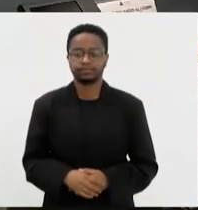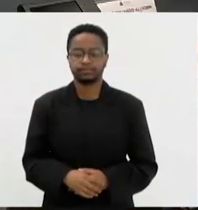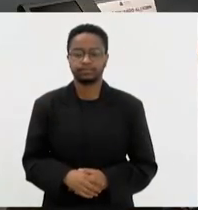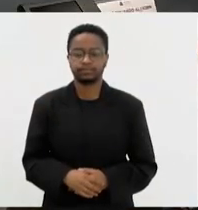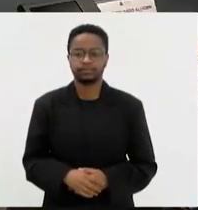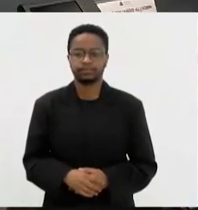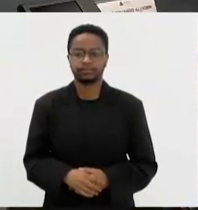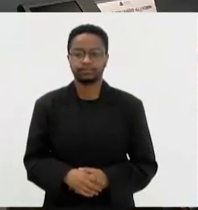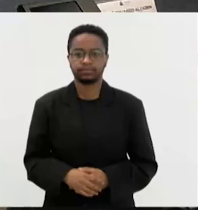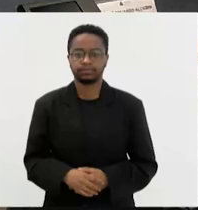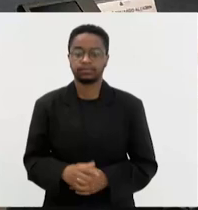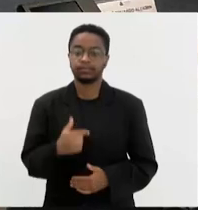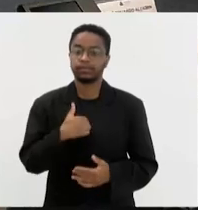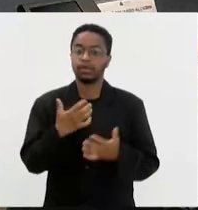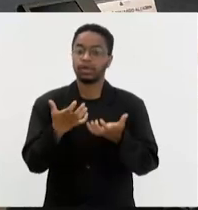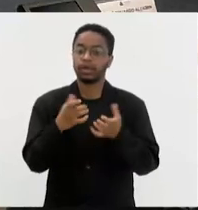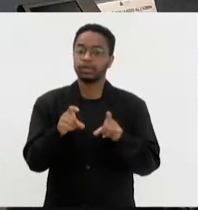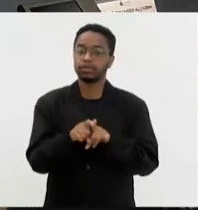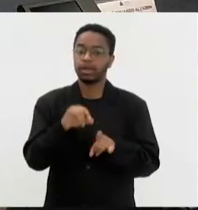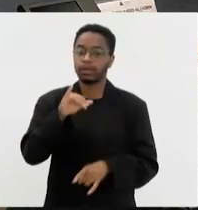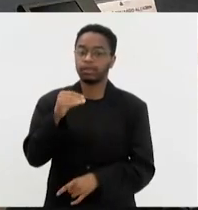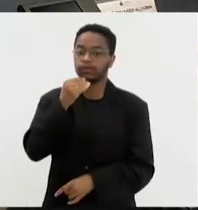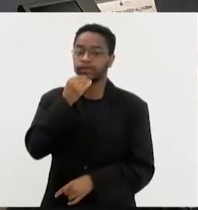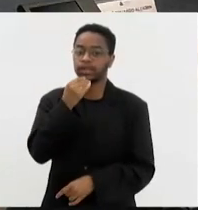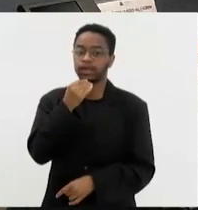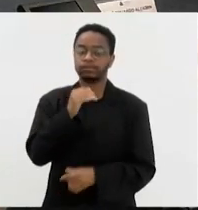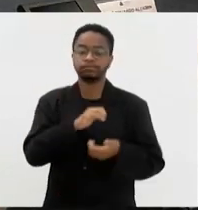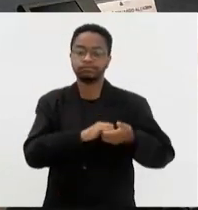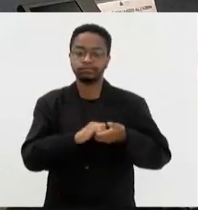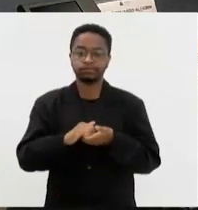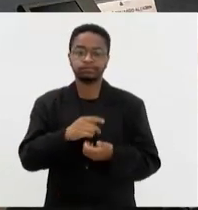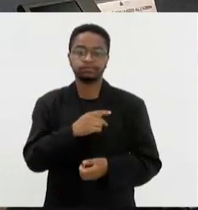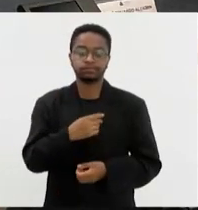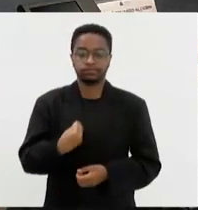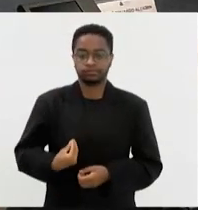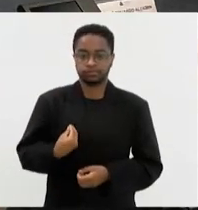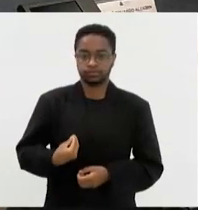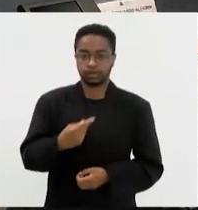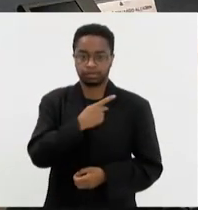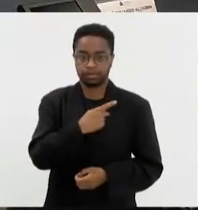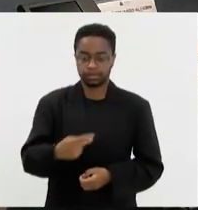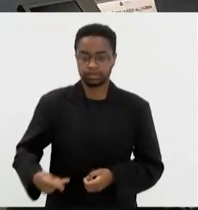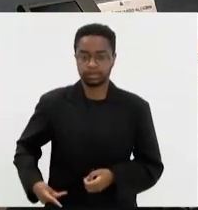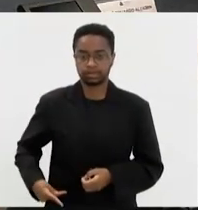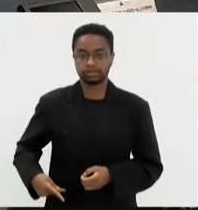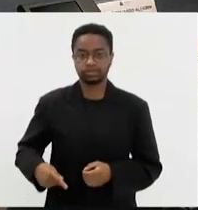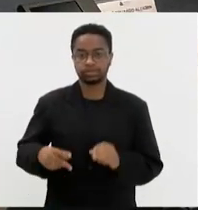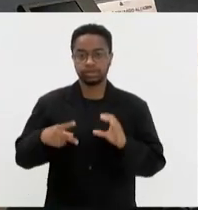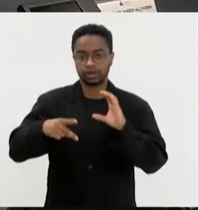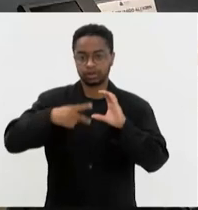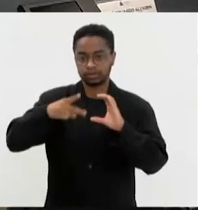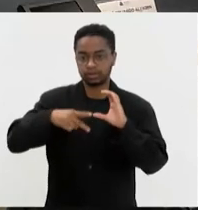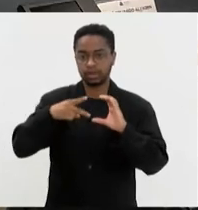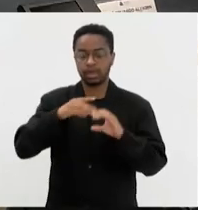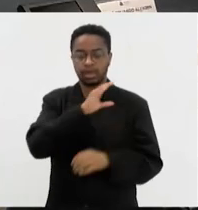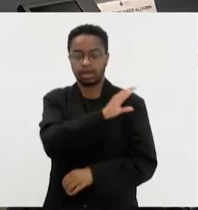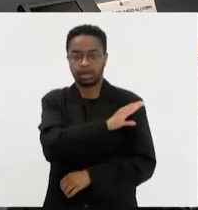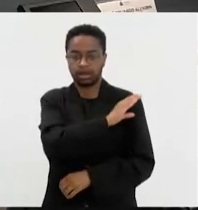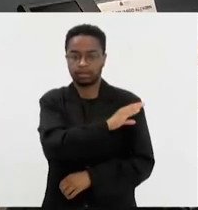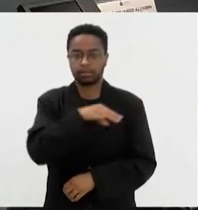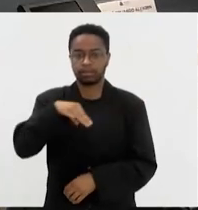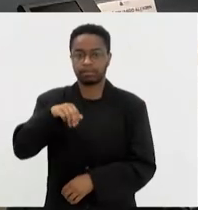obrigado eu quero aproveitar para saudar a presença do presidente da Câmara de Vereadores de Campos dos Goitacazes Vereador